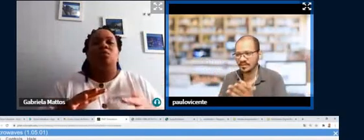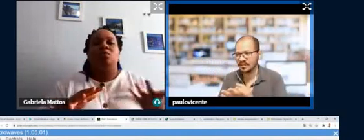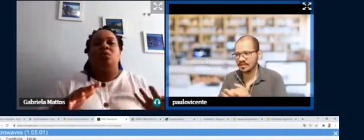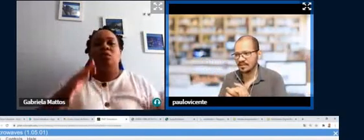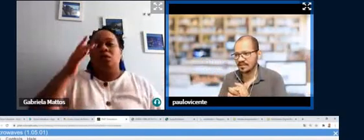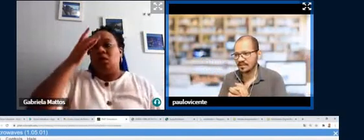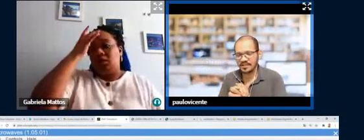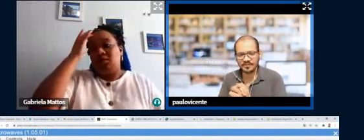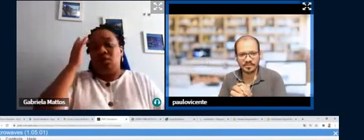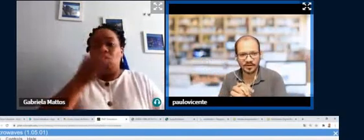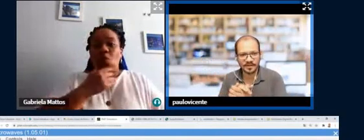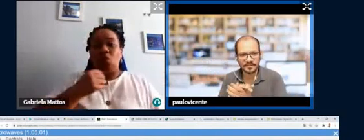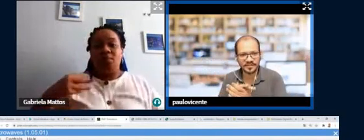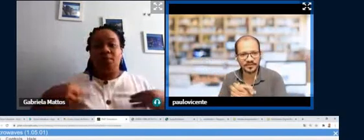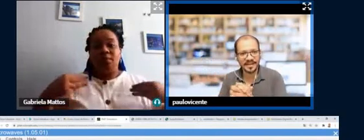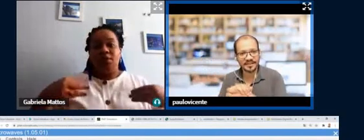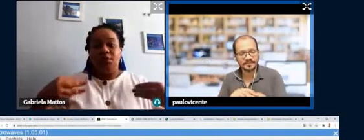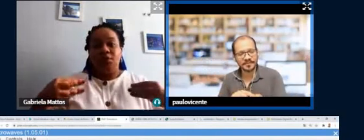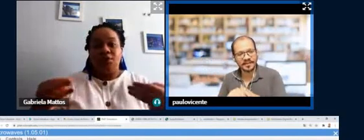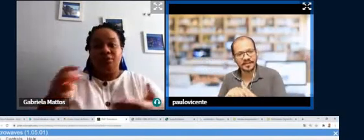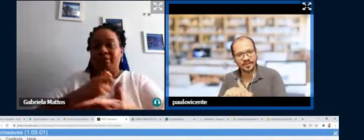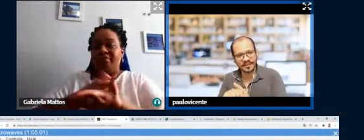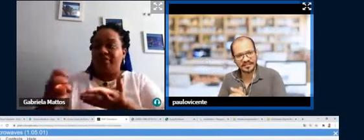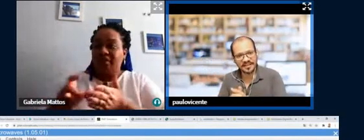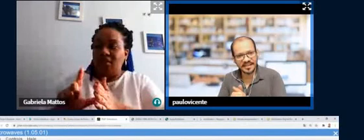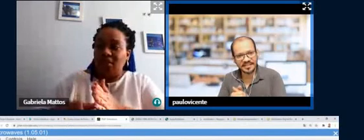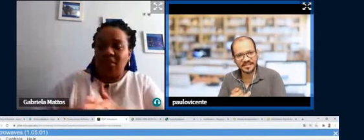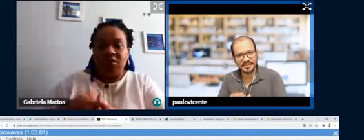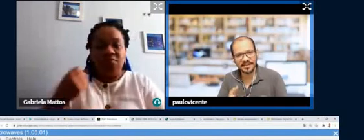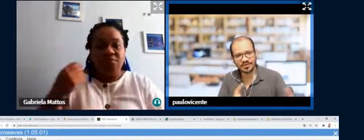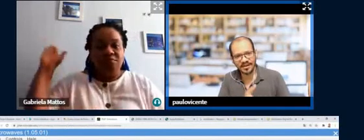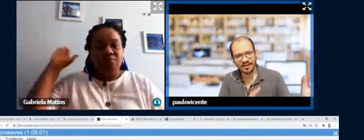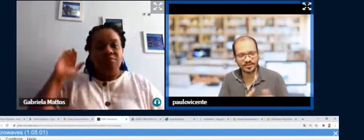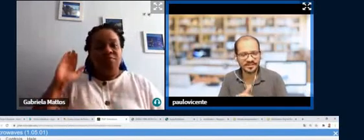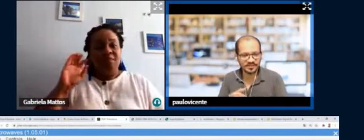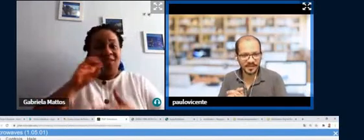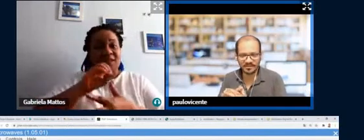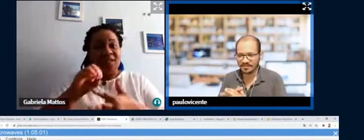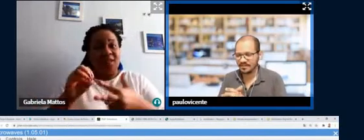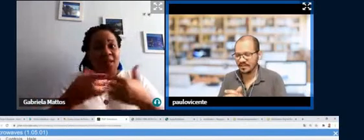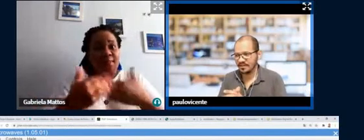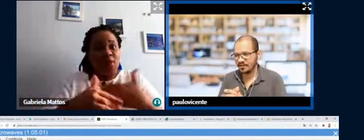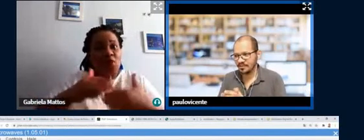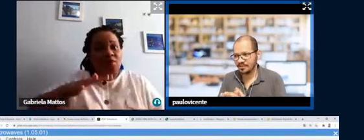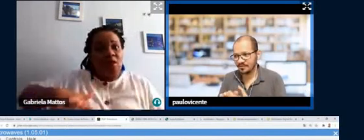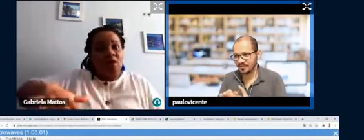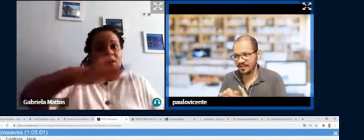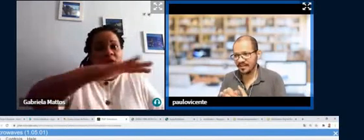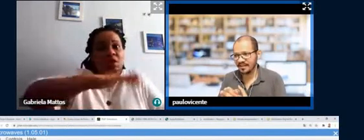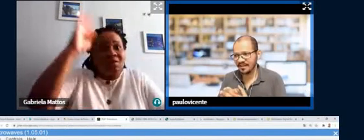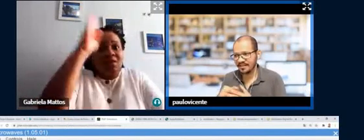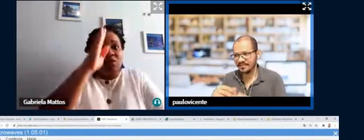ministro que já foi embora e já foi tarde. O Enem, na verdade, ele é o Exame Nacional do Ensino Médio. E o objetivo